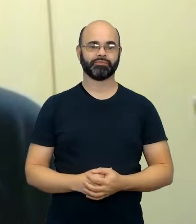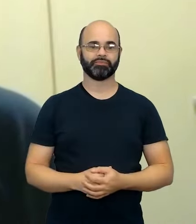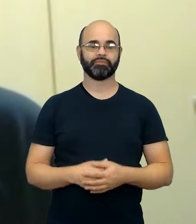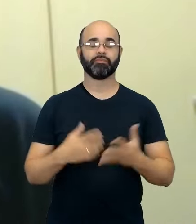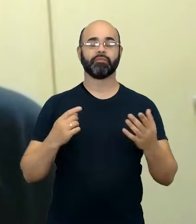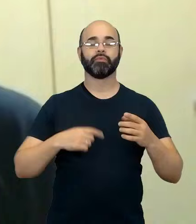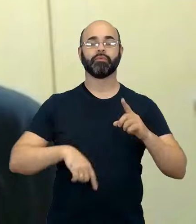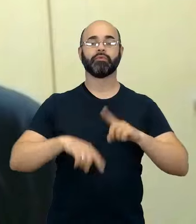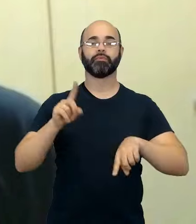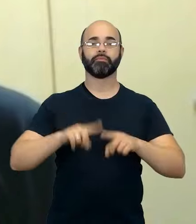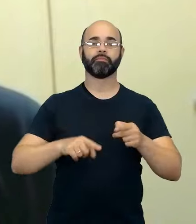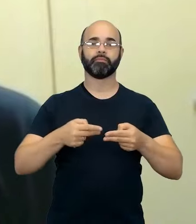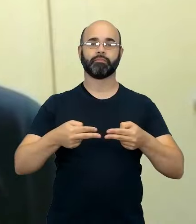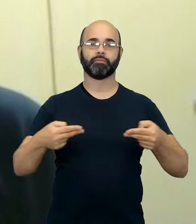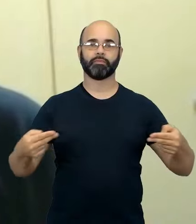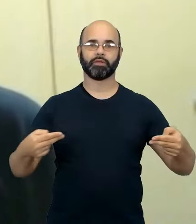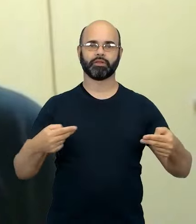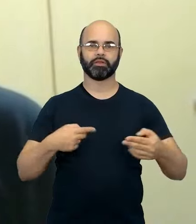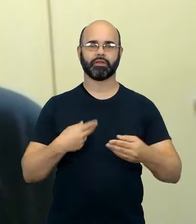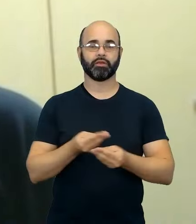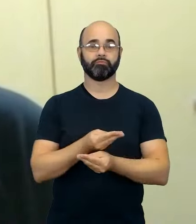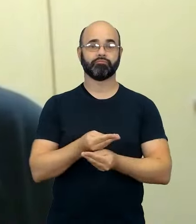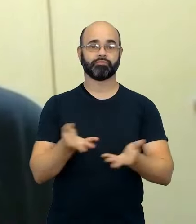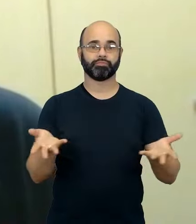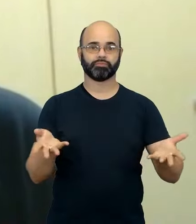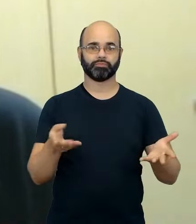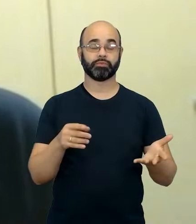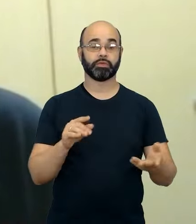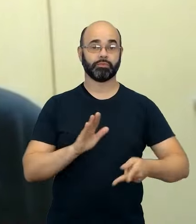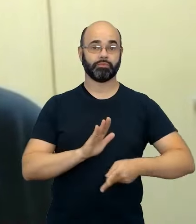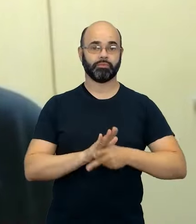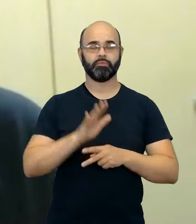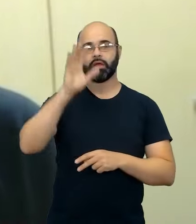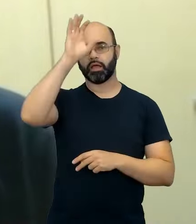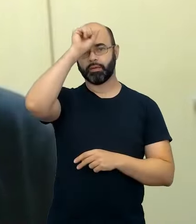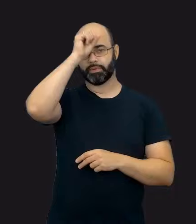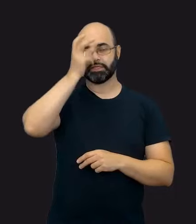o material que está ligado ao Aprender Sempre.